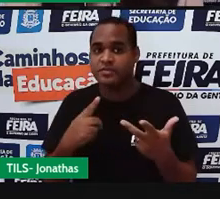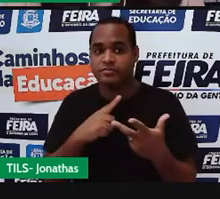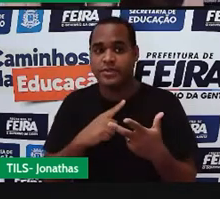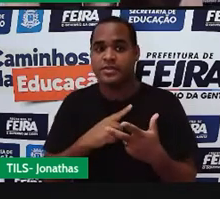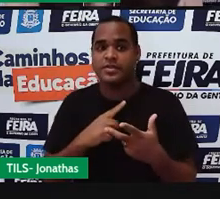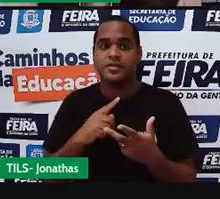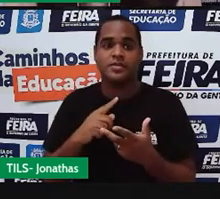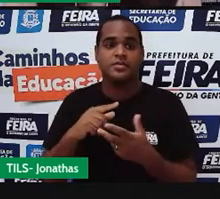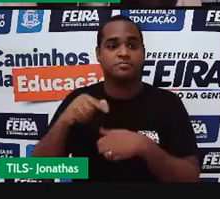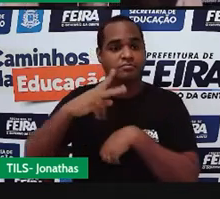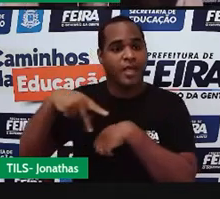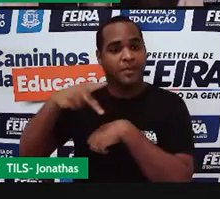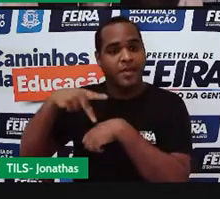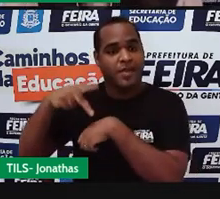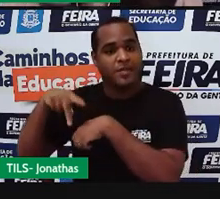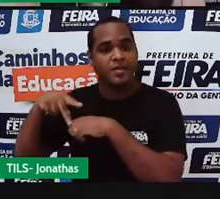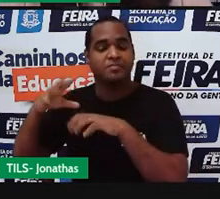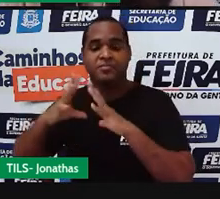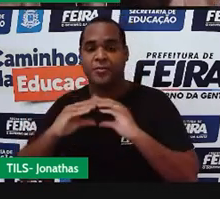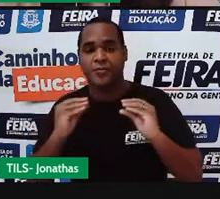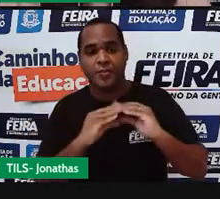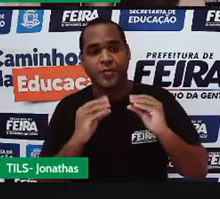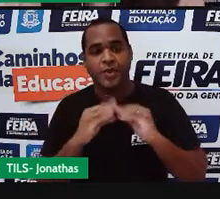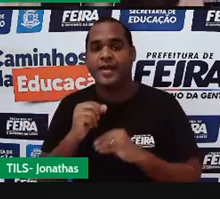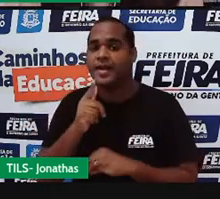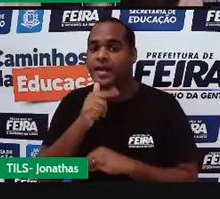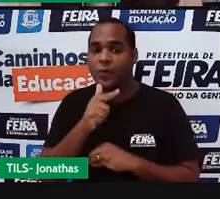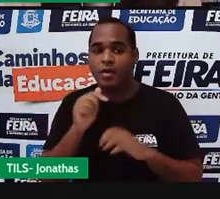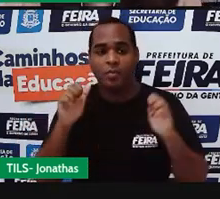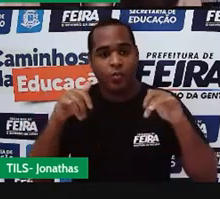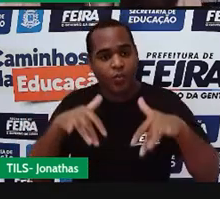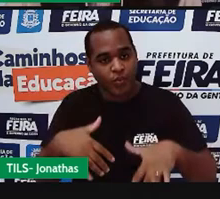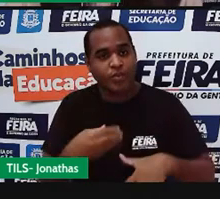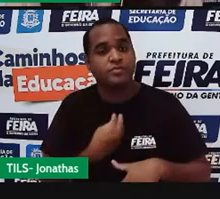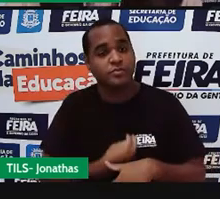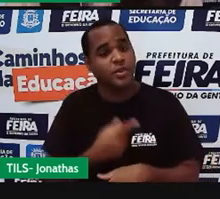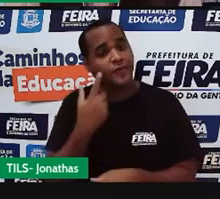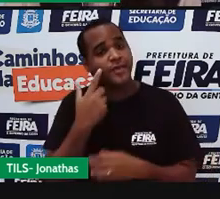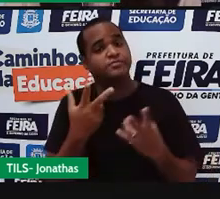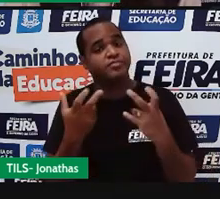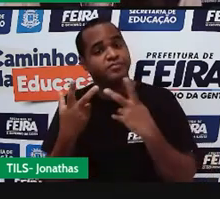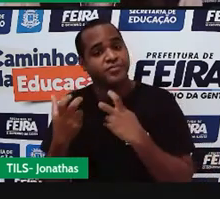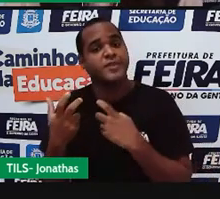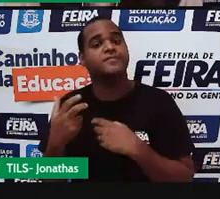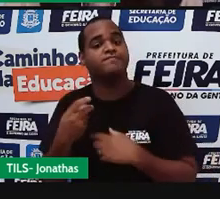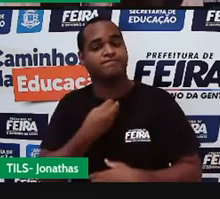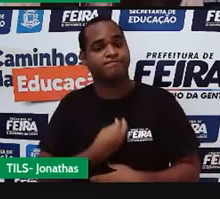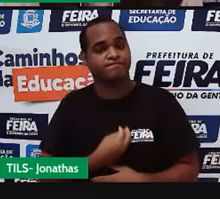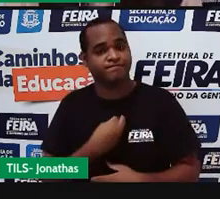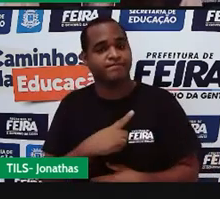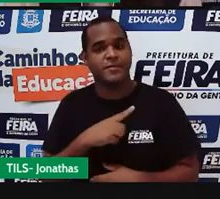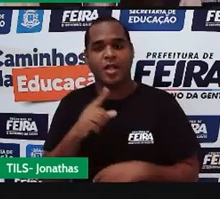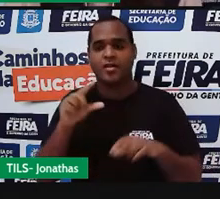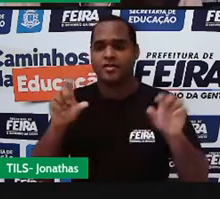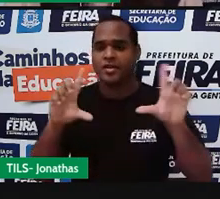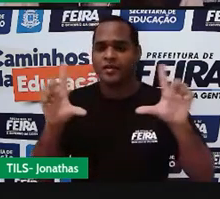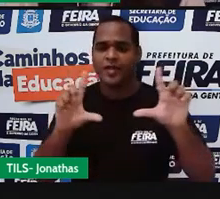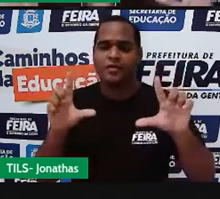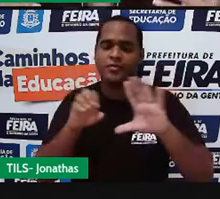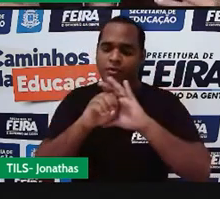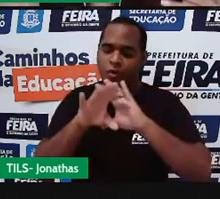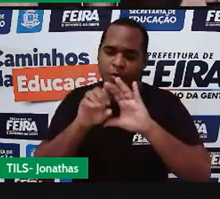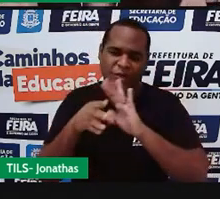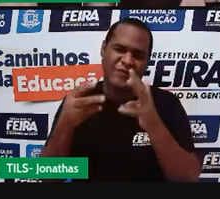podem ser completamente stimpson desaparecer por que a água vai invadir e a gente já está vendo se acontecer muitas vezes passa na televisão